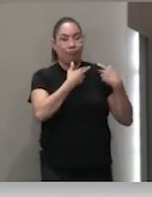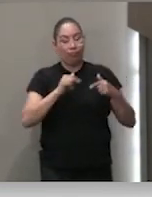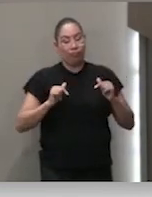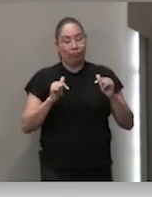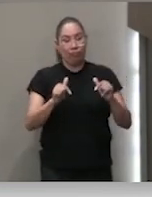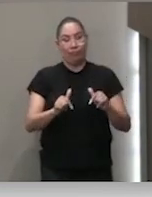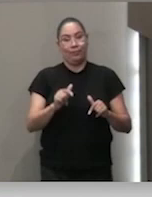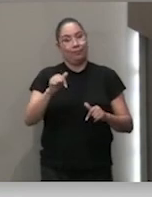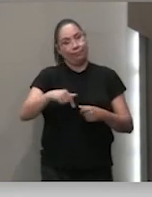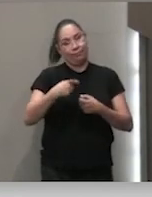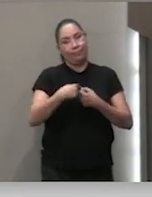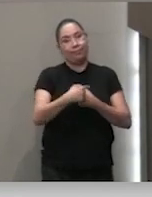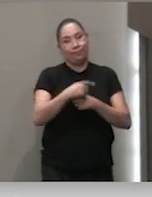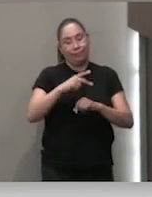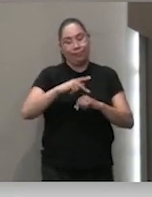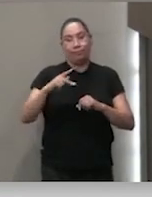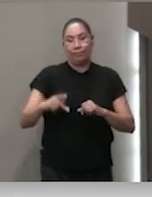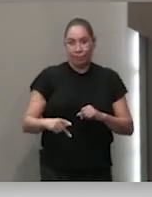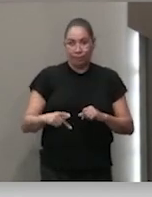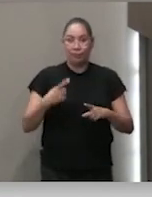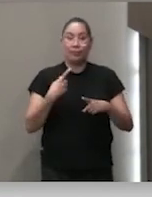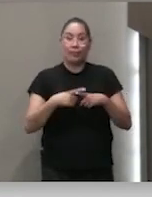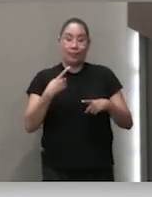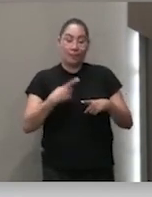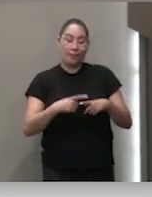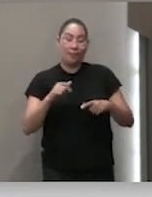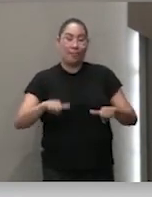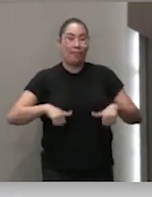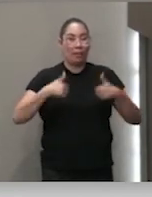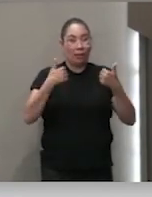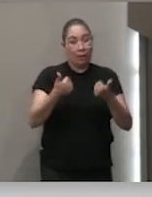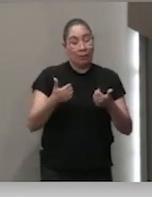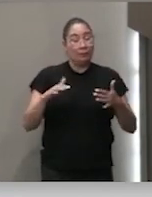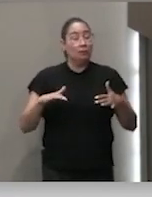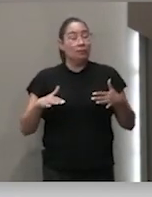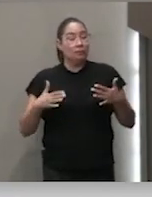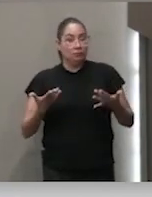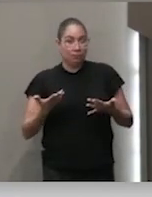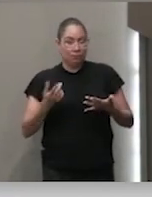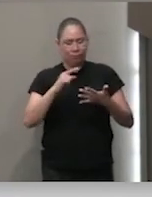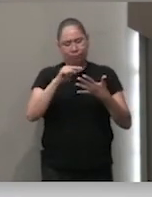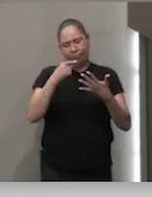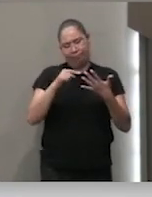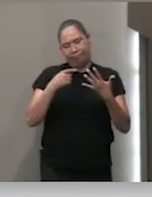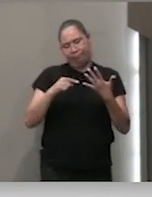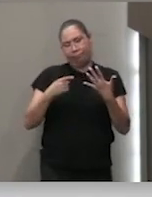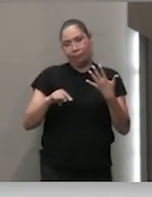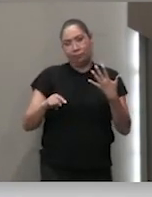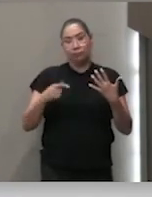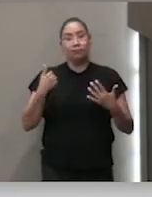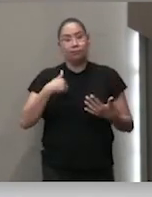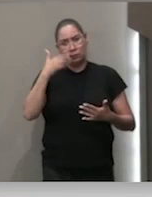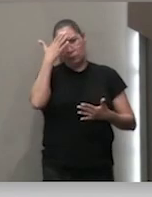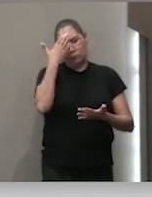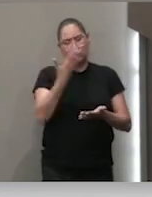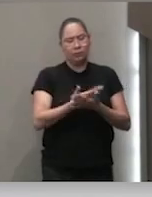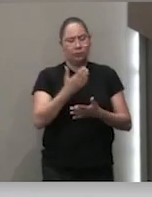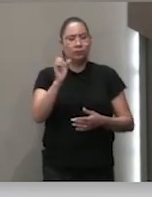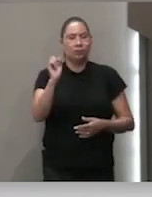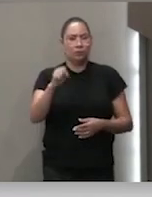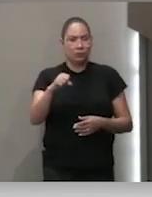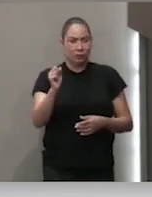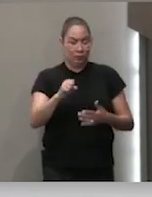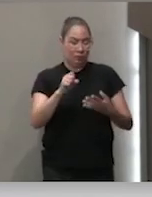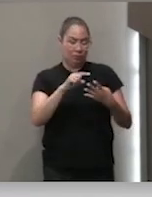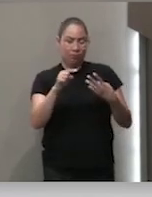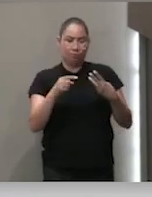ativa do município, né, por conta dessas melhorias. Então, por uma série de questões, eu acredito, sim, né, que das